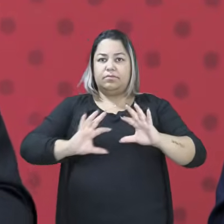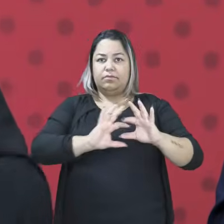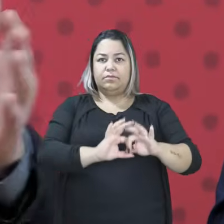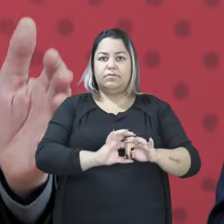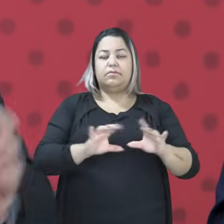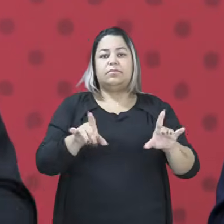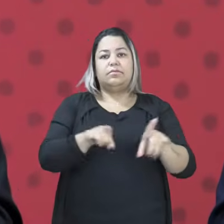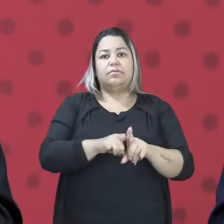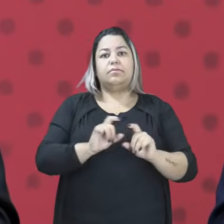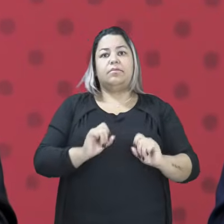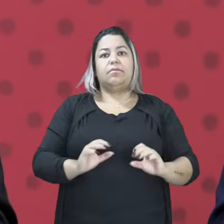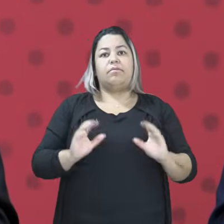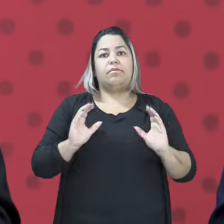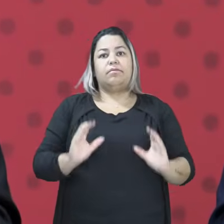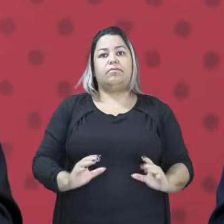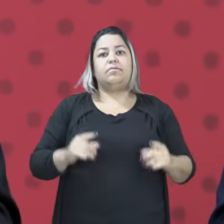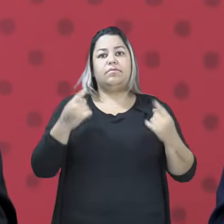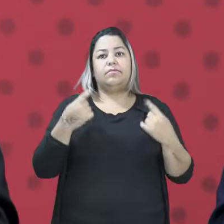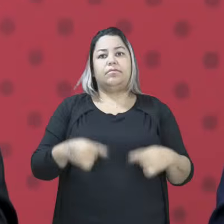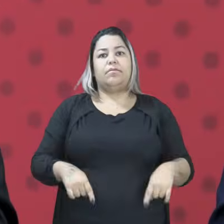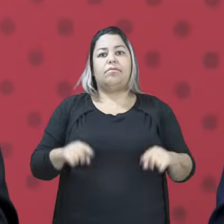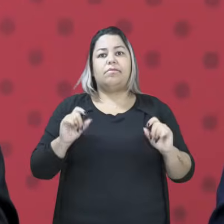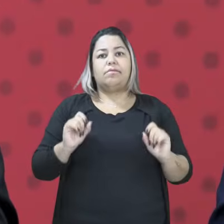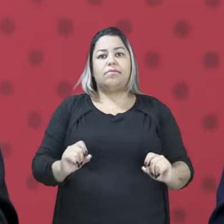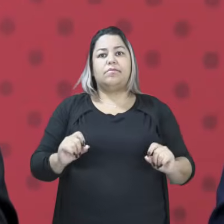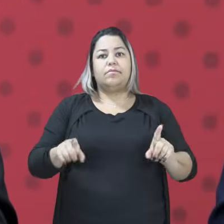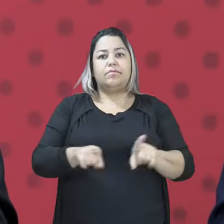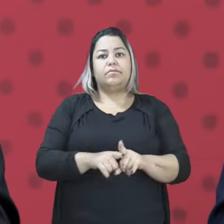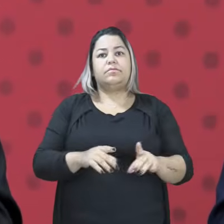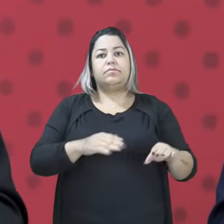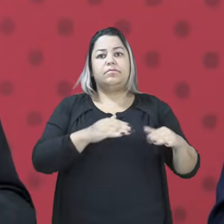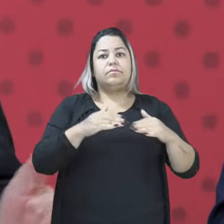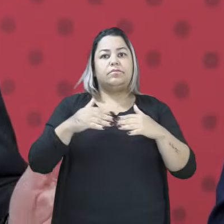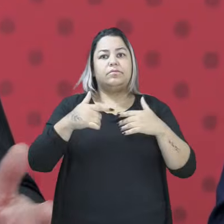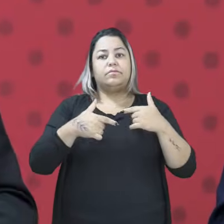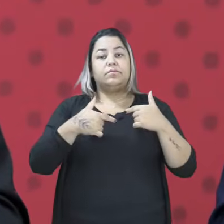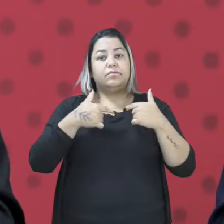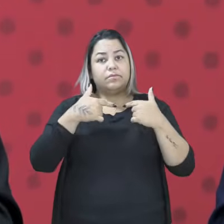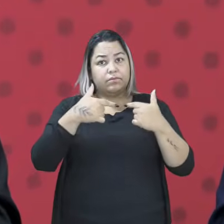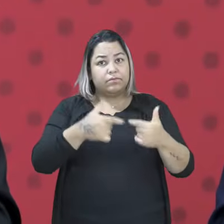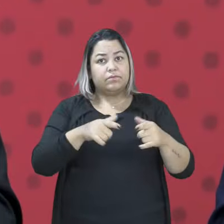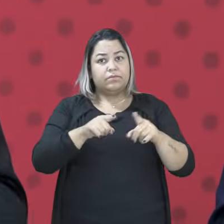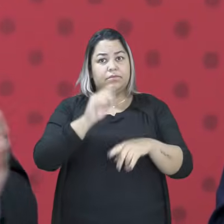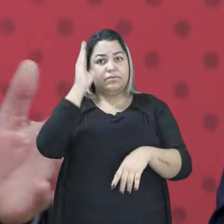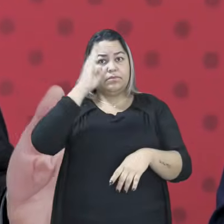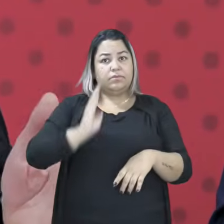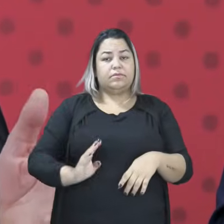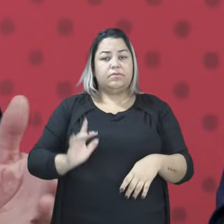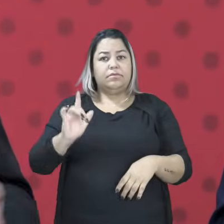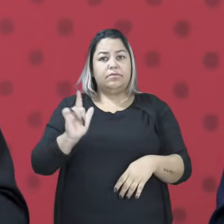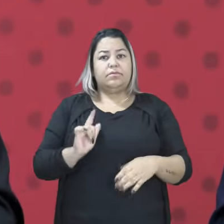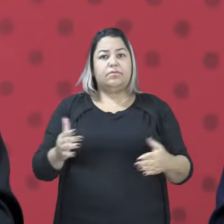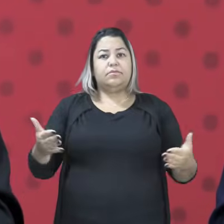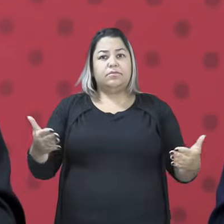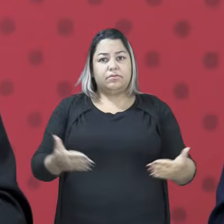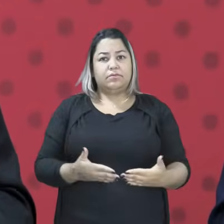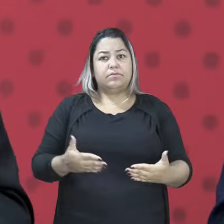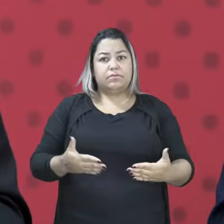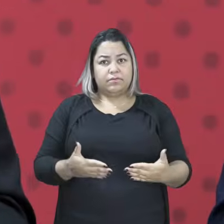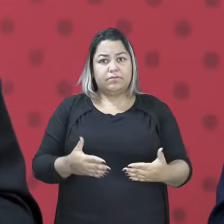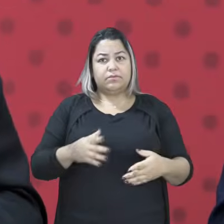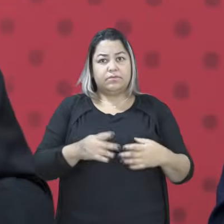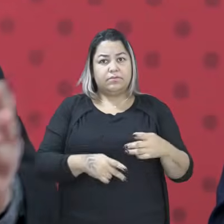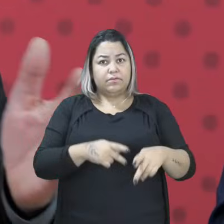do posicionamento político, um embate no Brasil. Quer dizer, o Brasil, gostemos ou não, ele está polarizado, tá certo? Nós